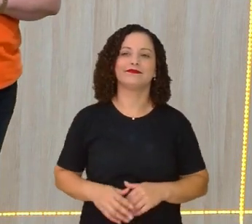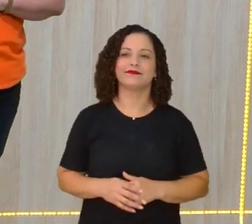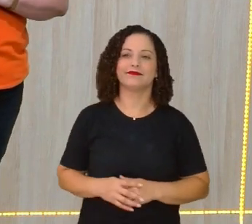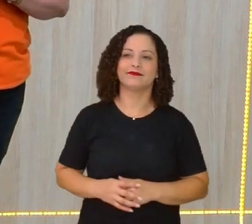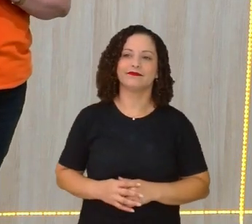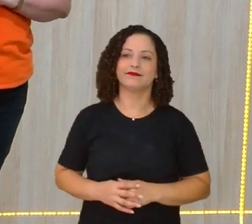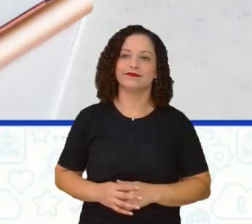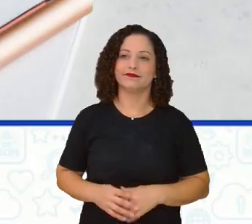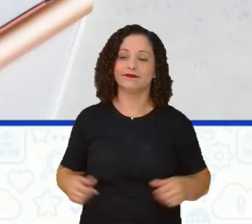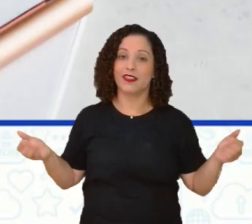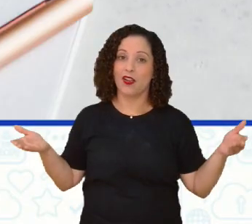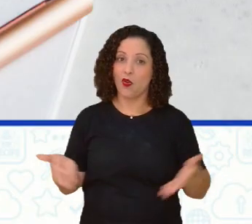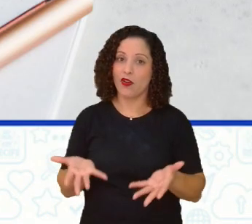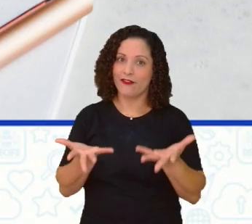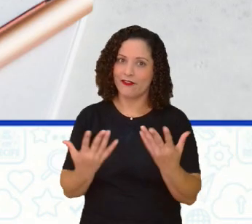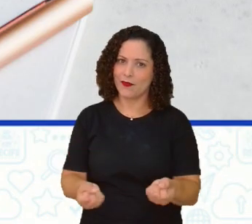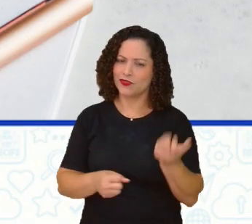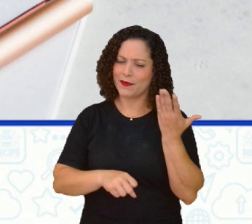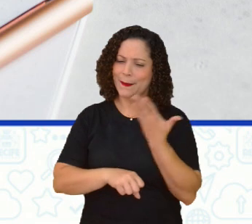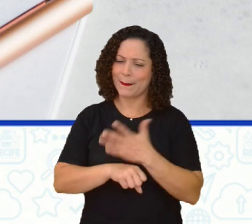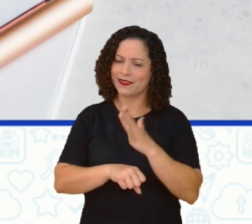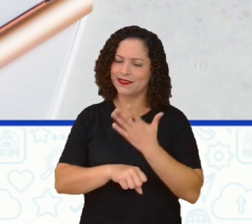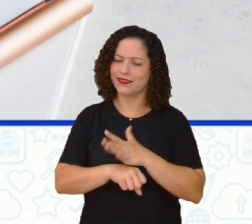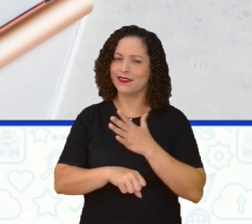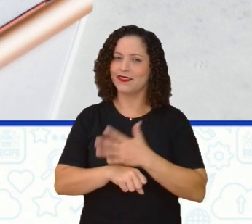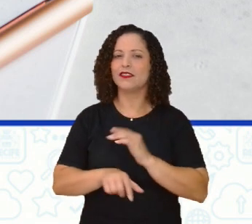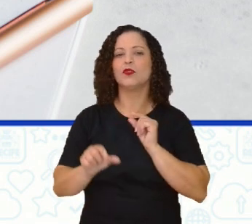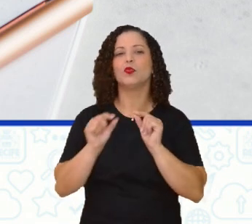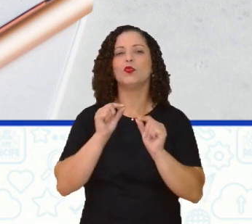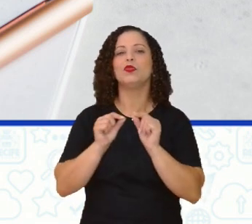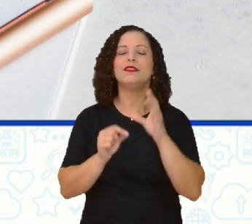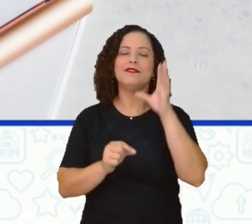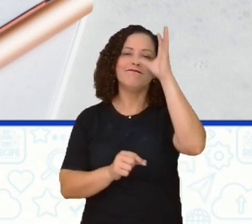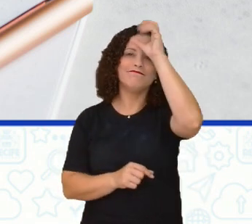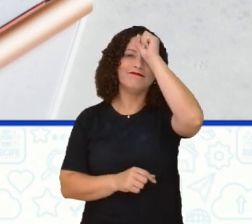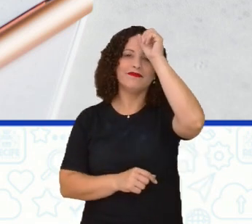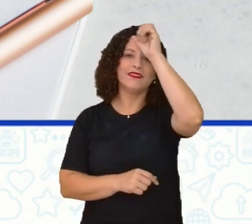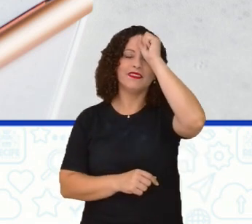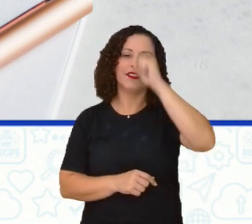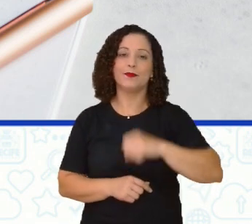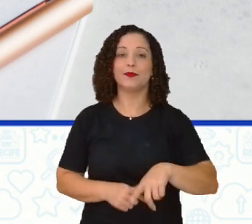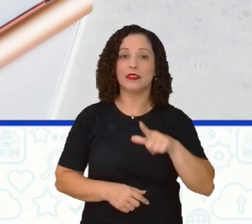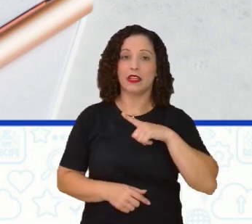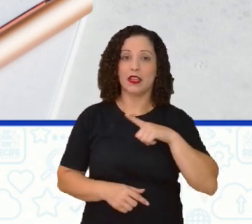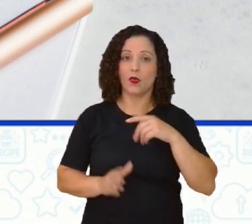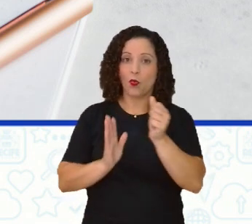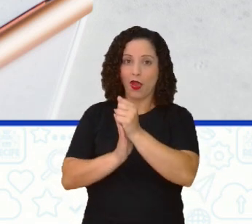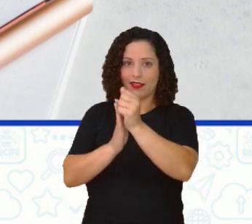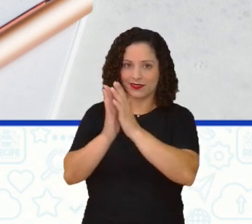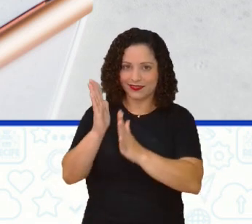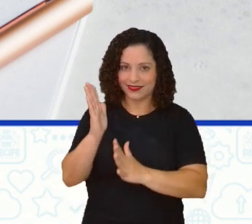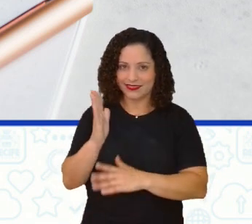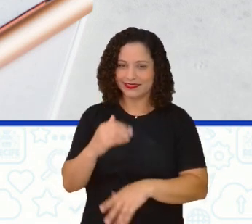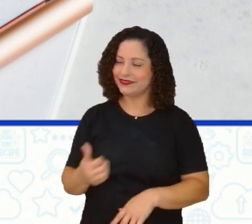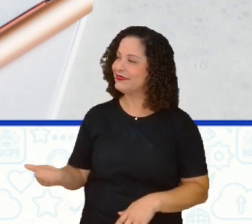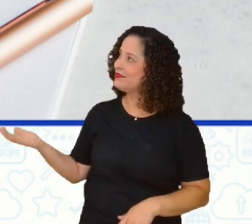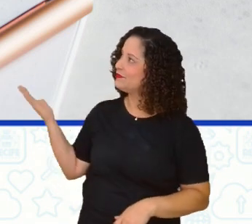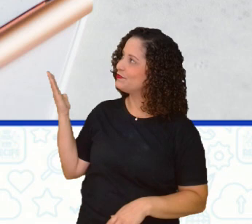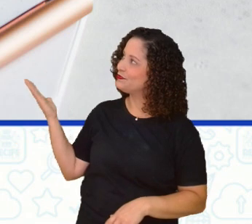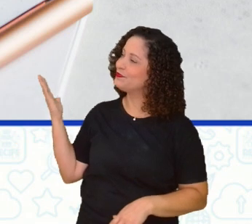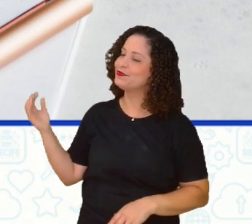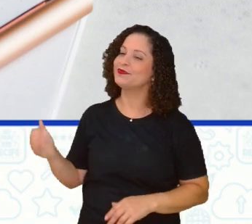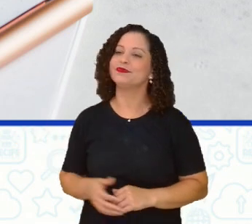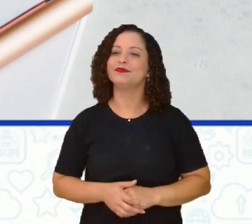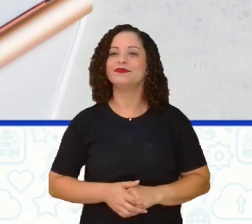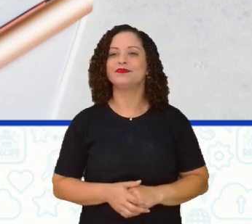Então, para praticar aí o que estamos aprendendo, eu deixo uma atividade para vocês, não é? Então, minha